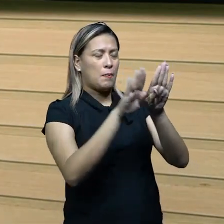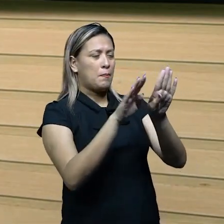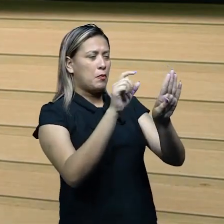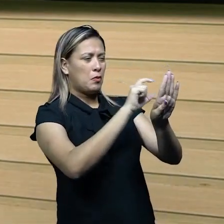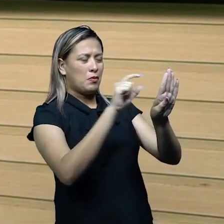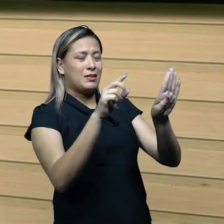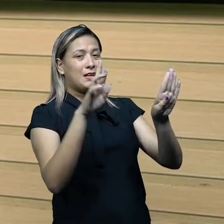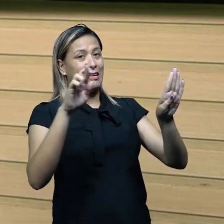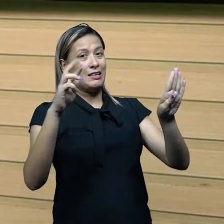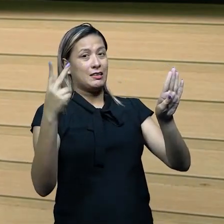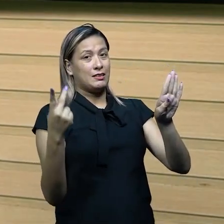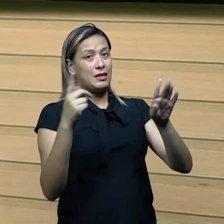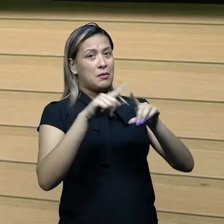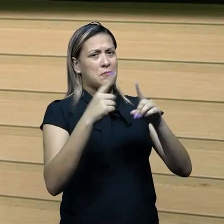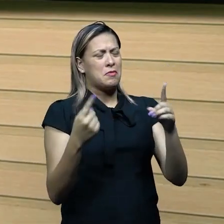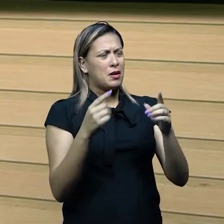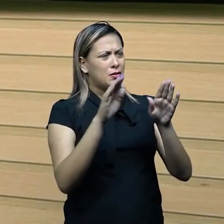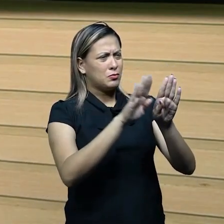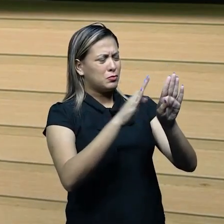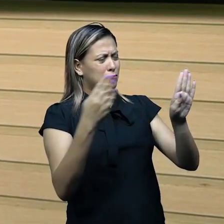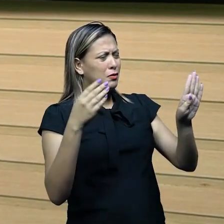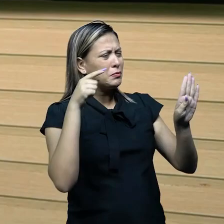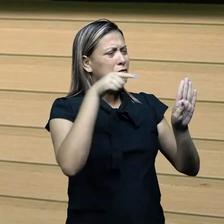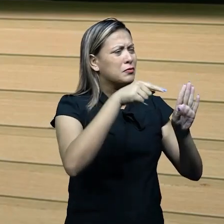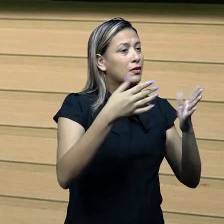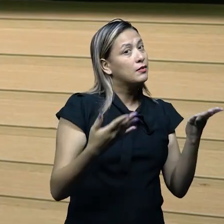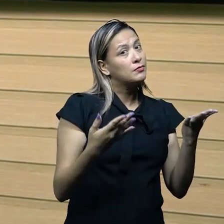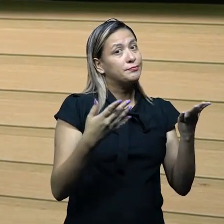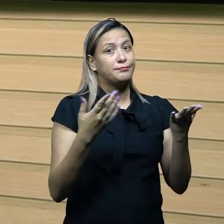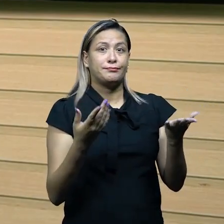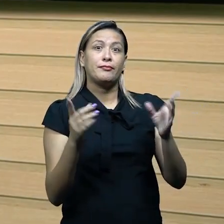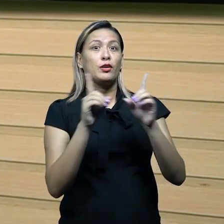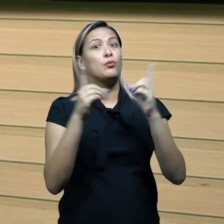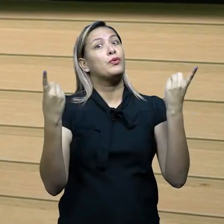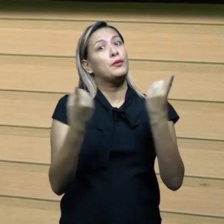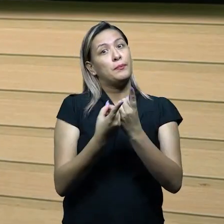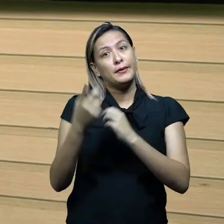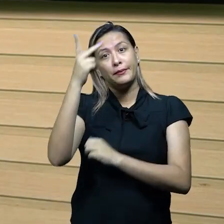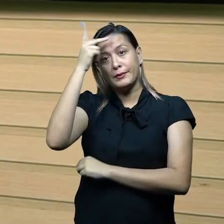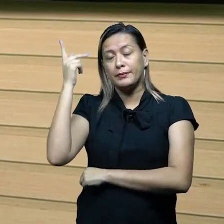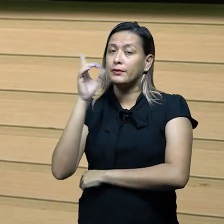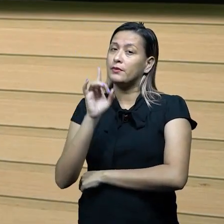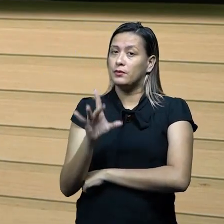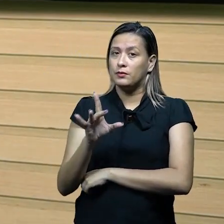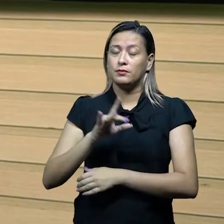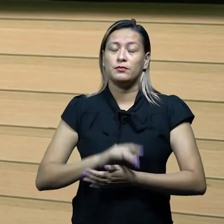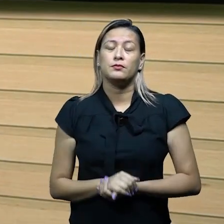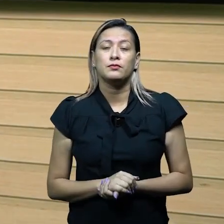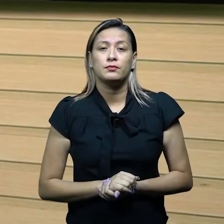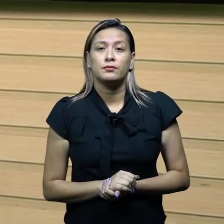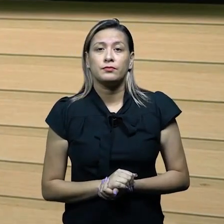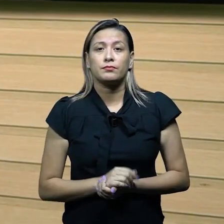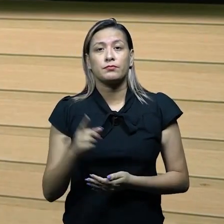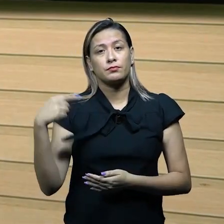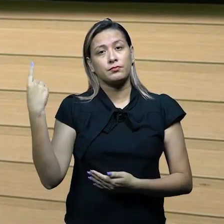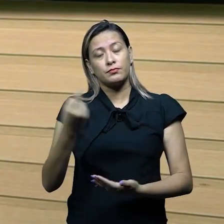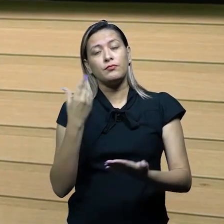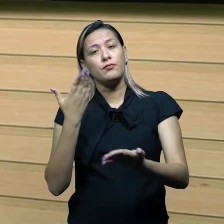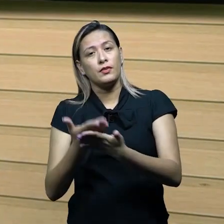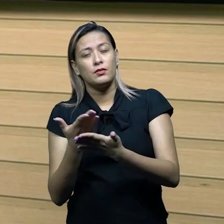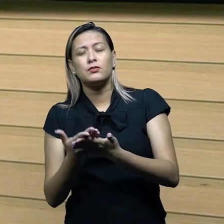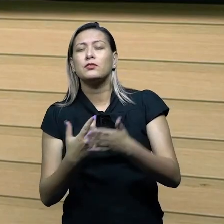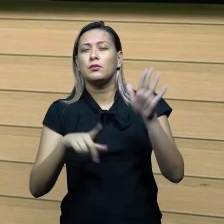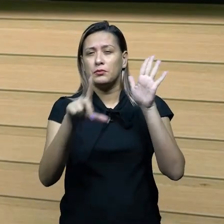lá na porta, RH. Mas quando a gente abre o RH é simplesmente só a parte do departamento pessoal, que é exatamente essa parte que